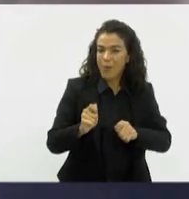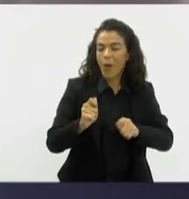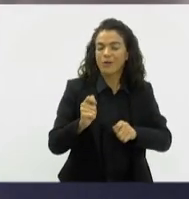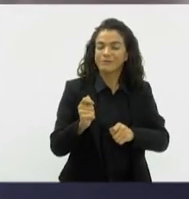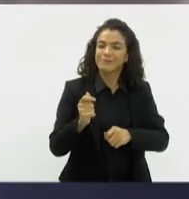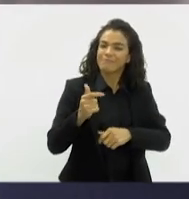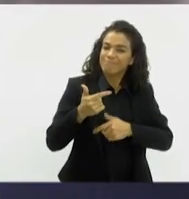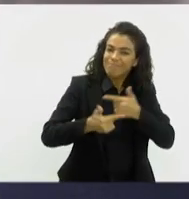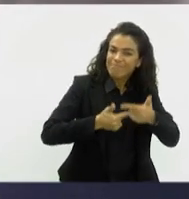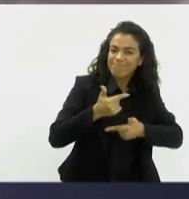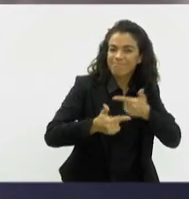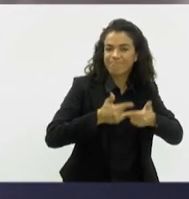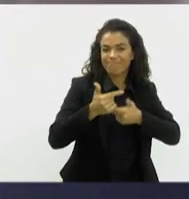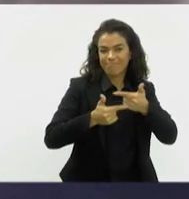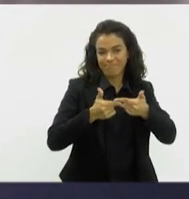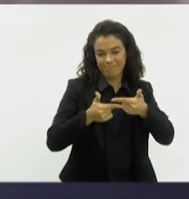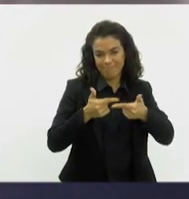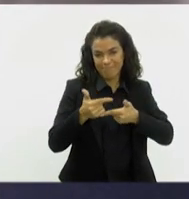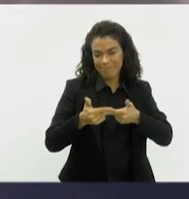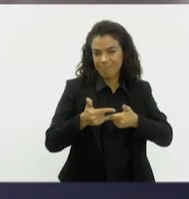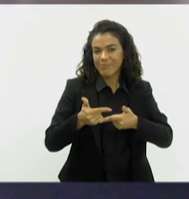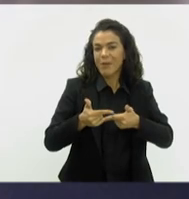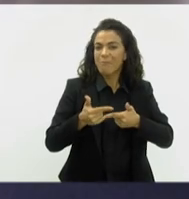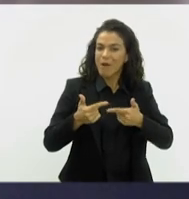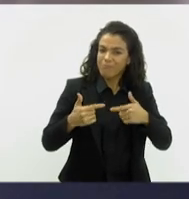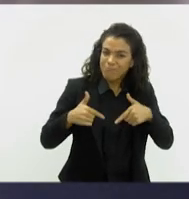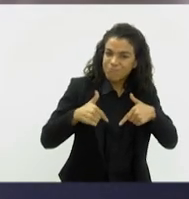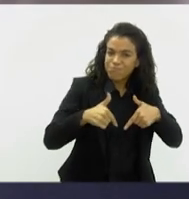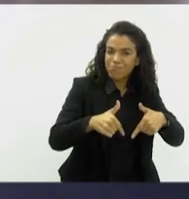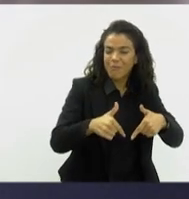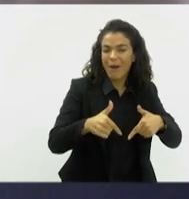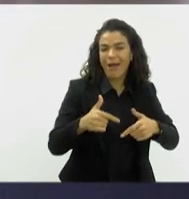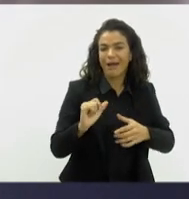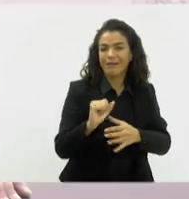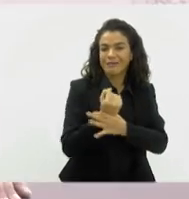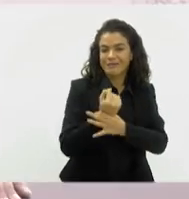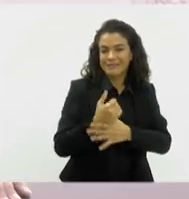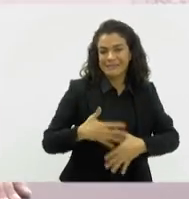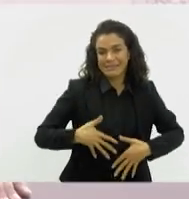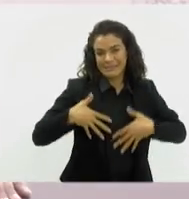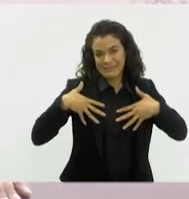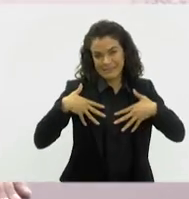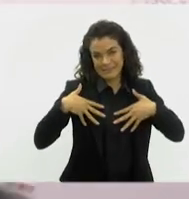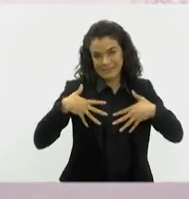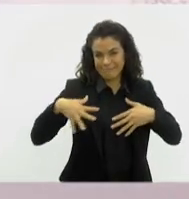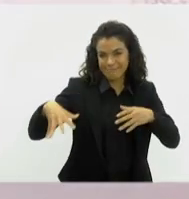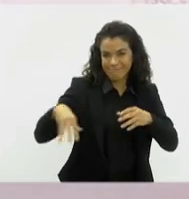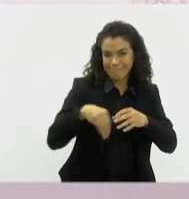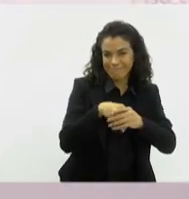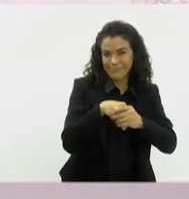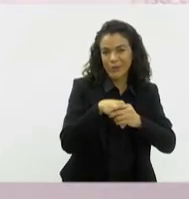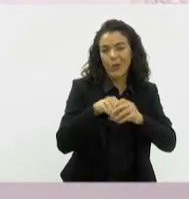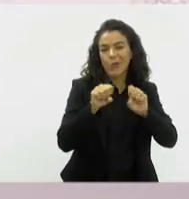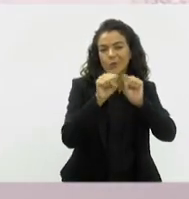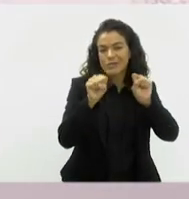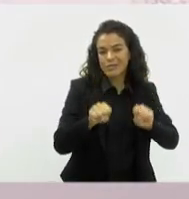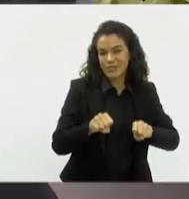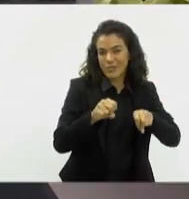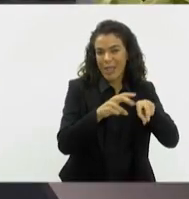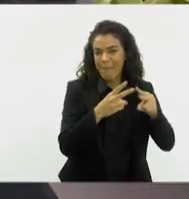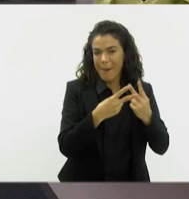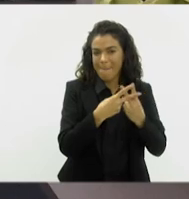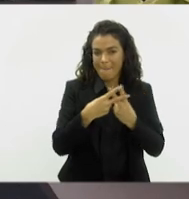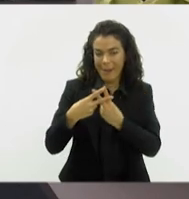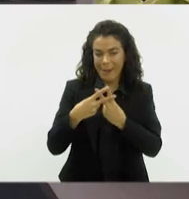totalidade e no seu pujar para garantir a dignidade daqueles que estão hoje no nosso sistema. Muito obrigado, na verdade,